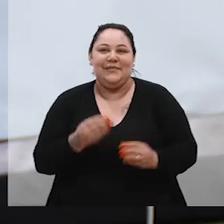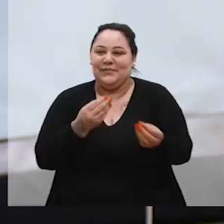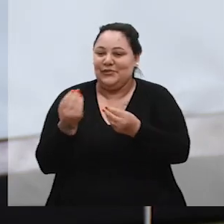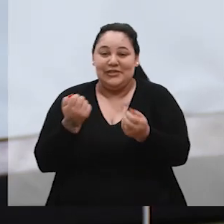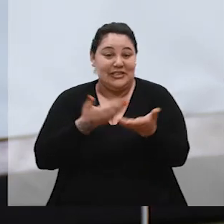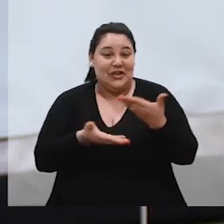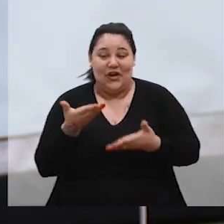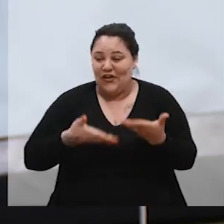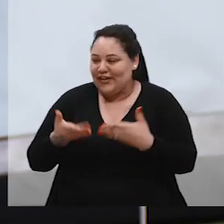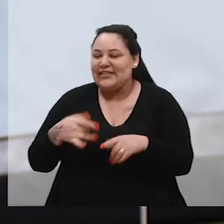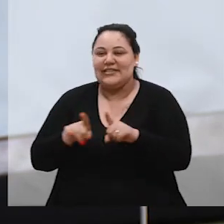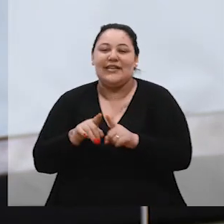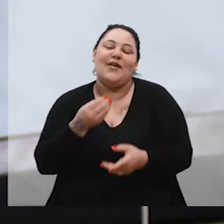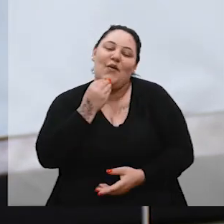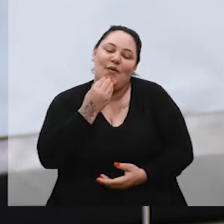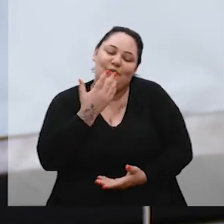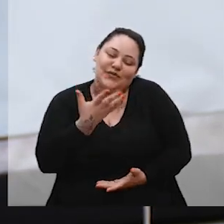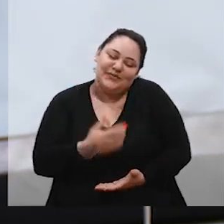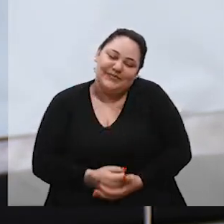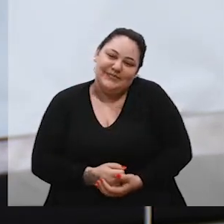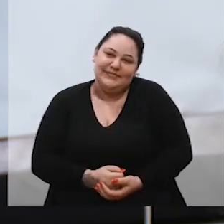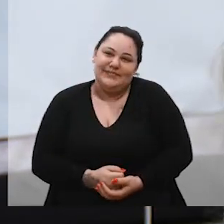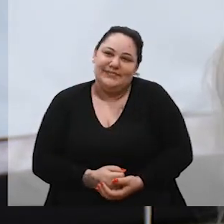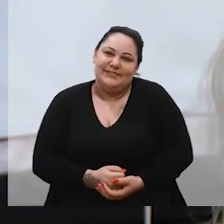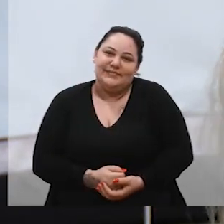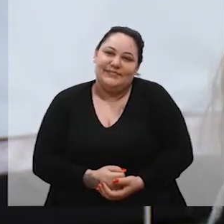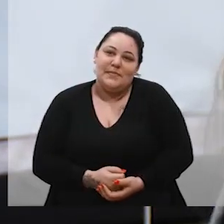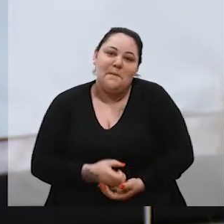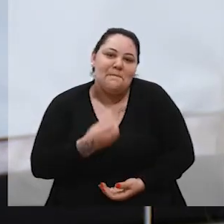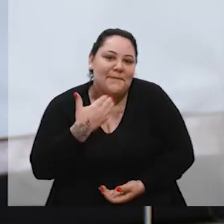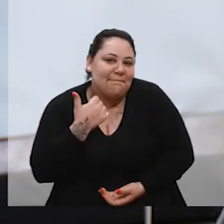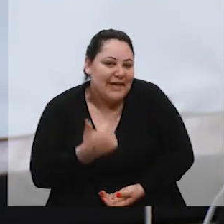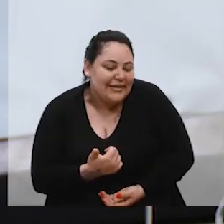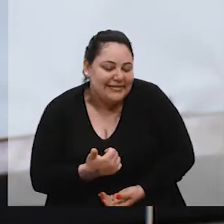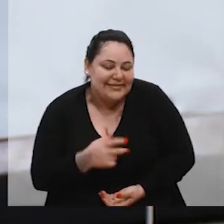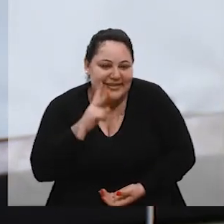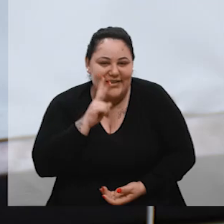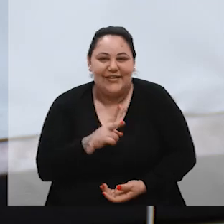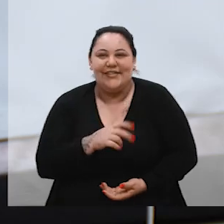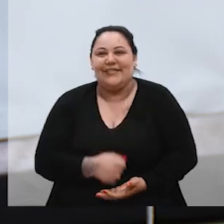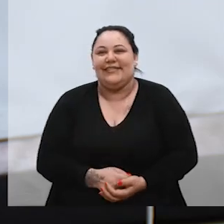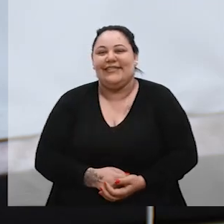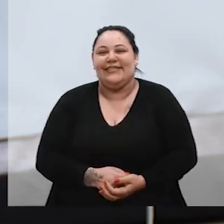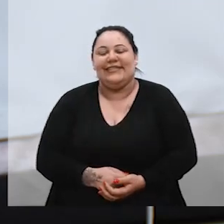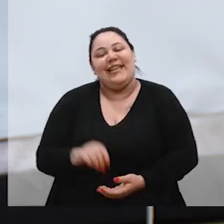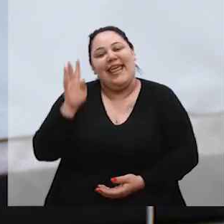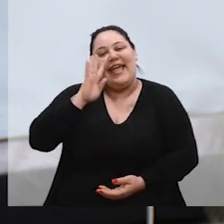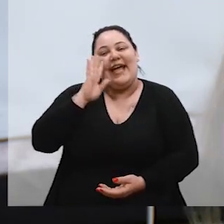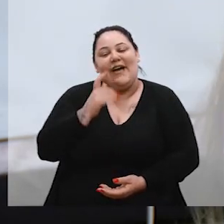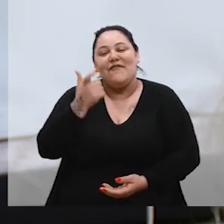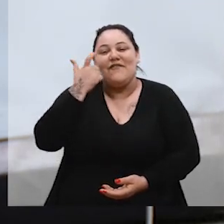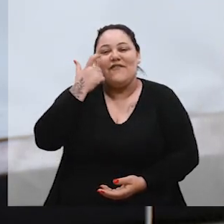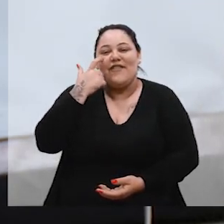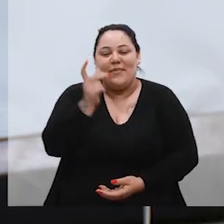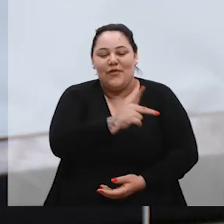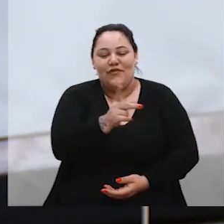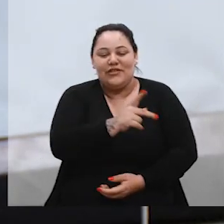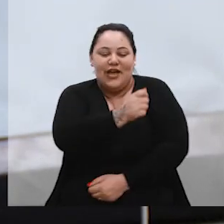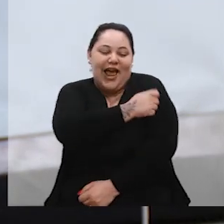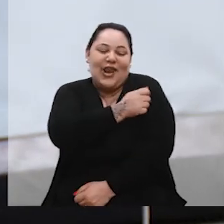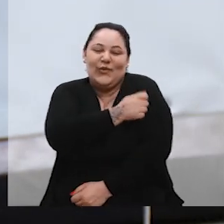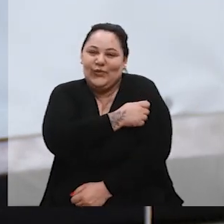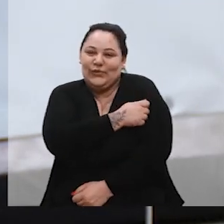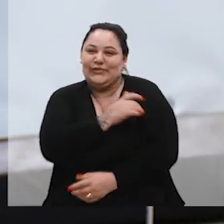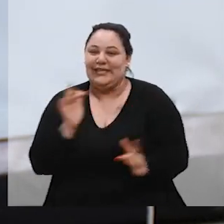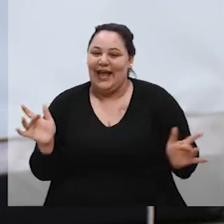Marília. Isso. Muito bem. Olha só que delícia, assim, ver professora e aluna se tornarem,